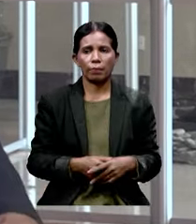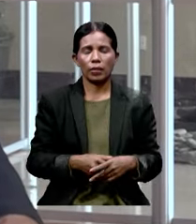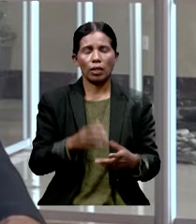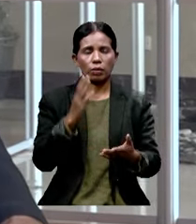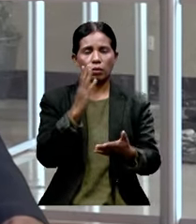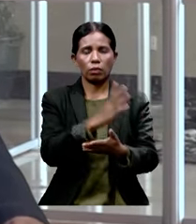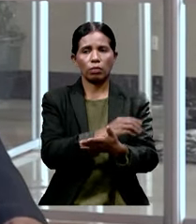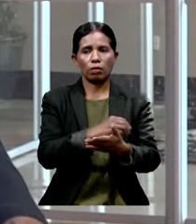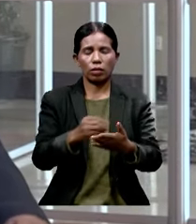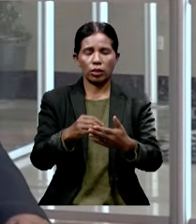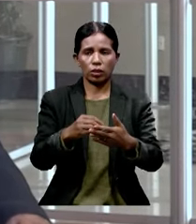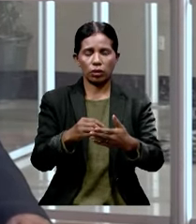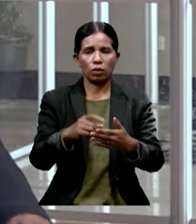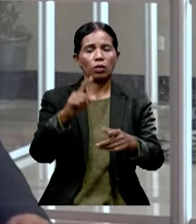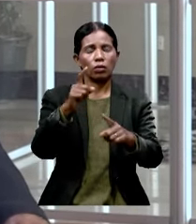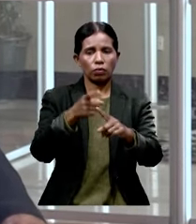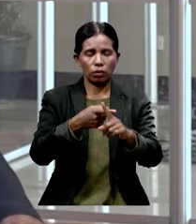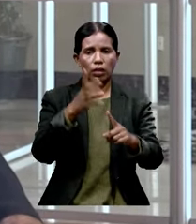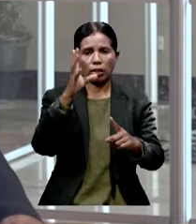suspender fulano em dan.